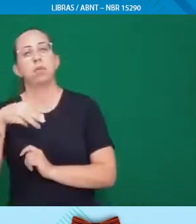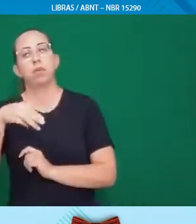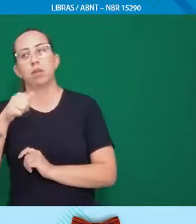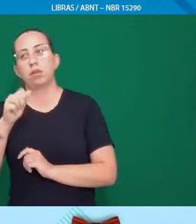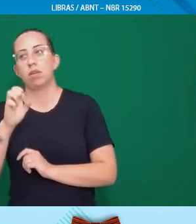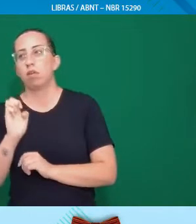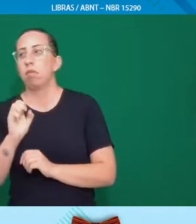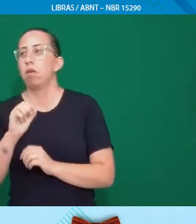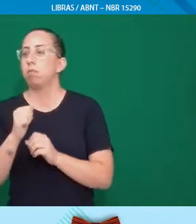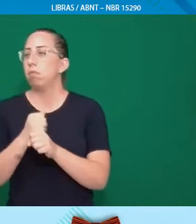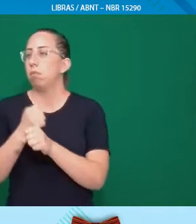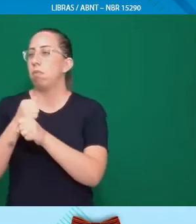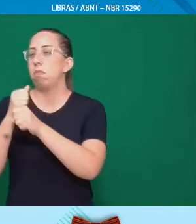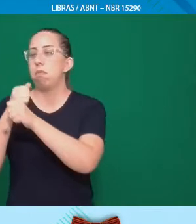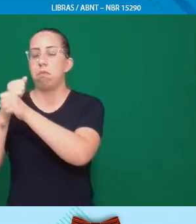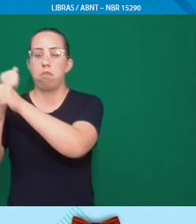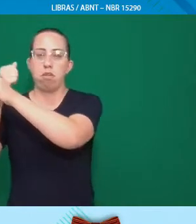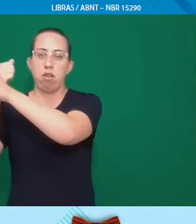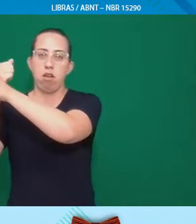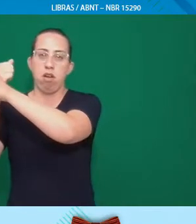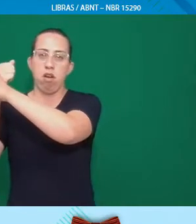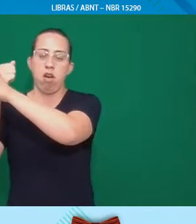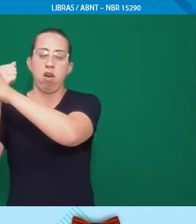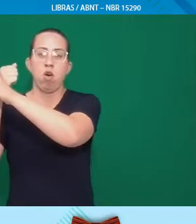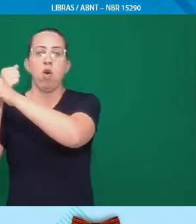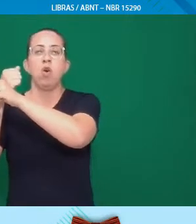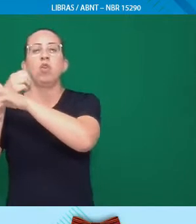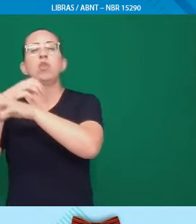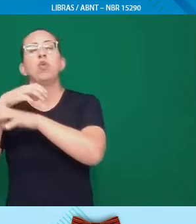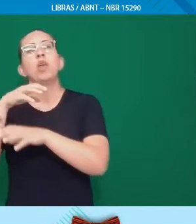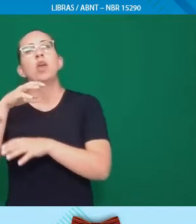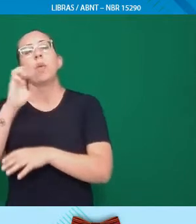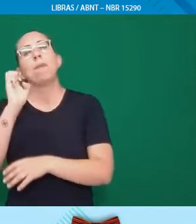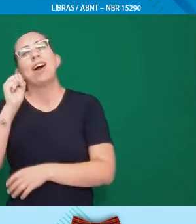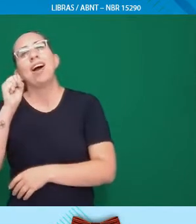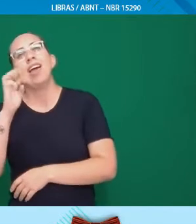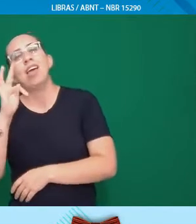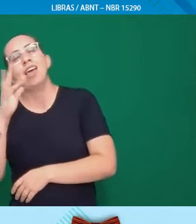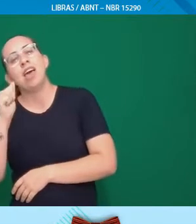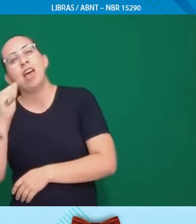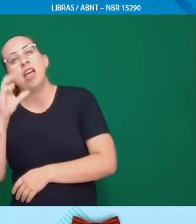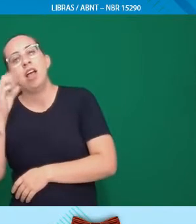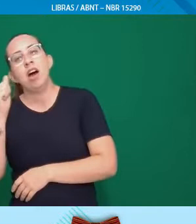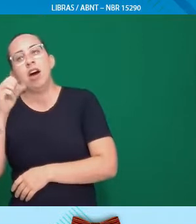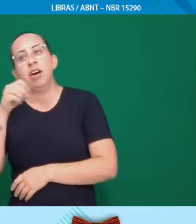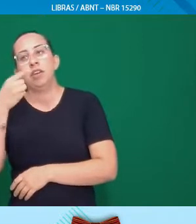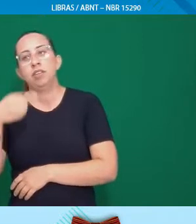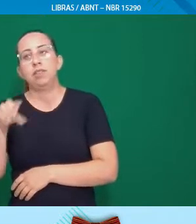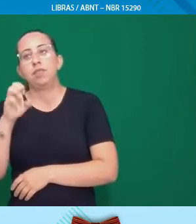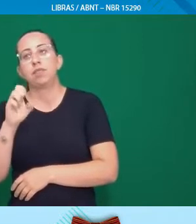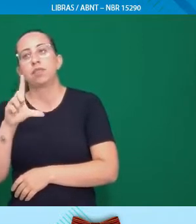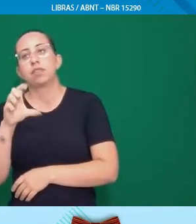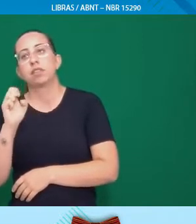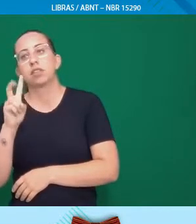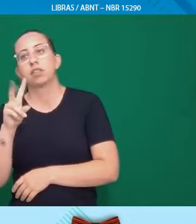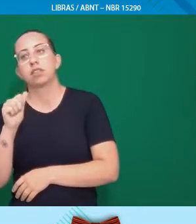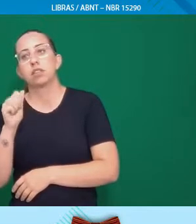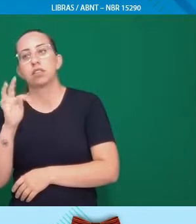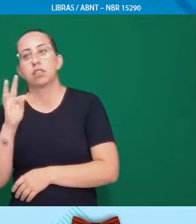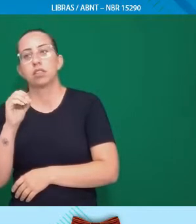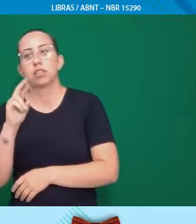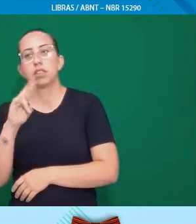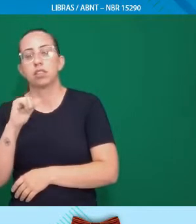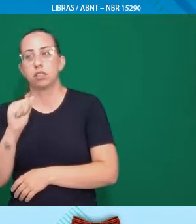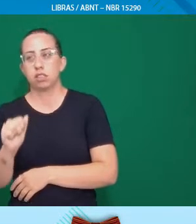1,50 metros quadrados na Rua João Martins Ribeiro para implantação de uma estação elevatória de esgoto referido